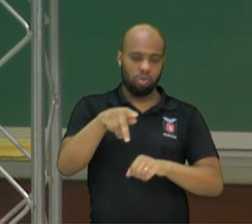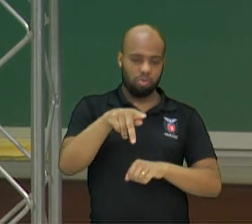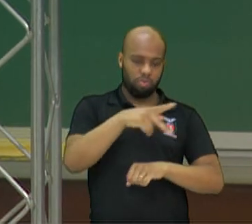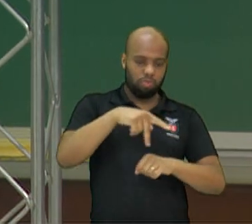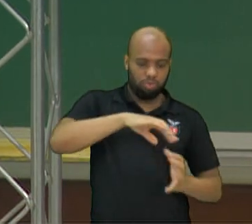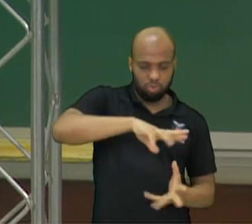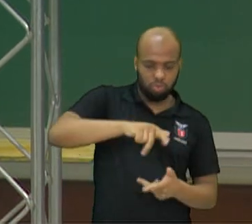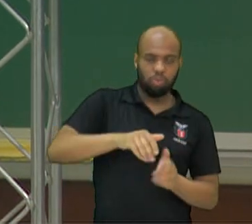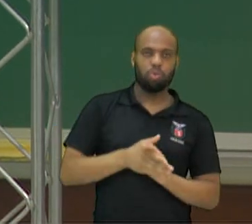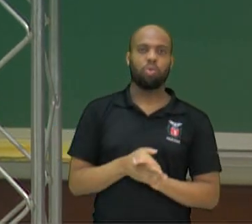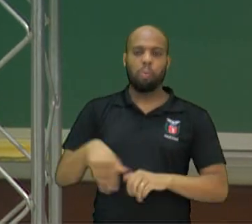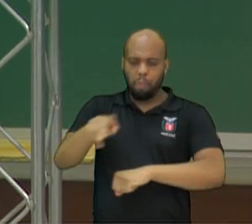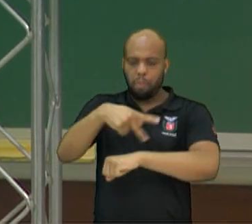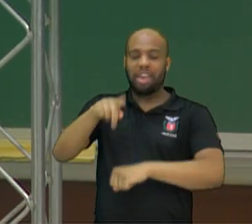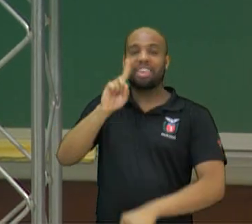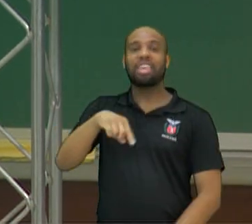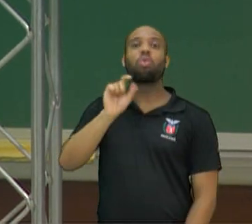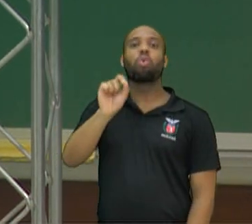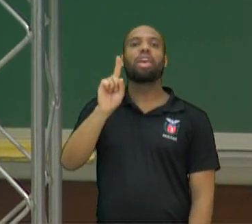pronome ele.